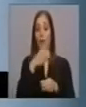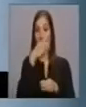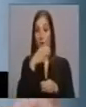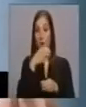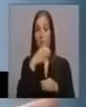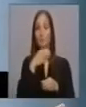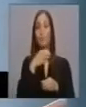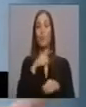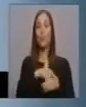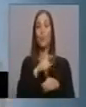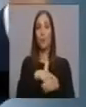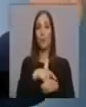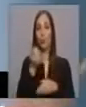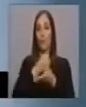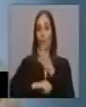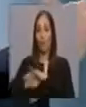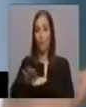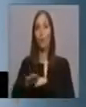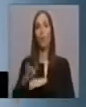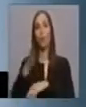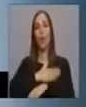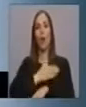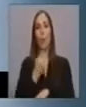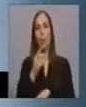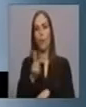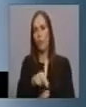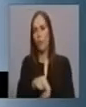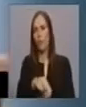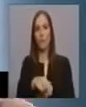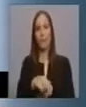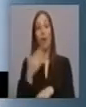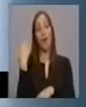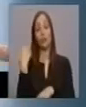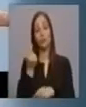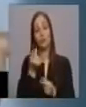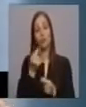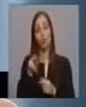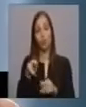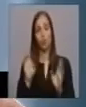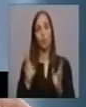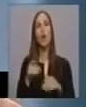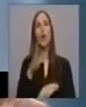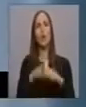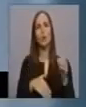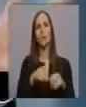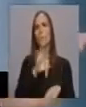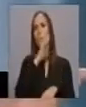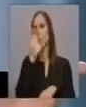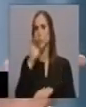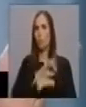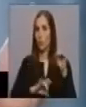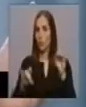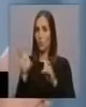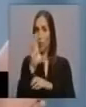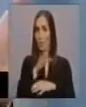tínhamos o euro é na altura ainda é escute isto acontece em vários países da europa e podemos importar